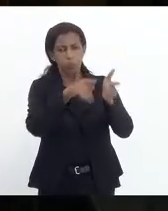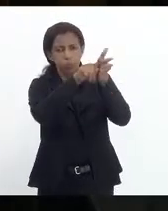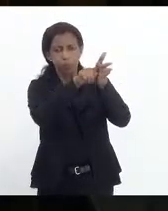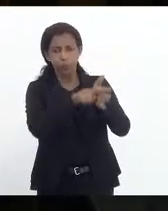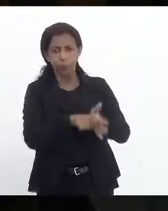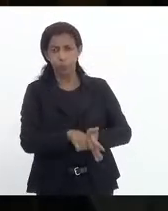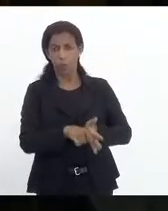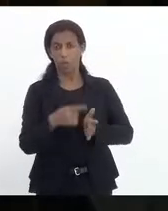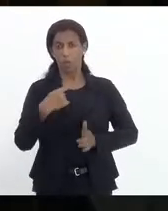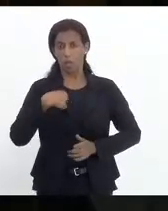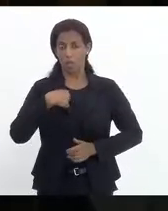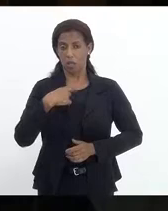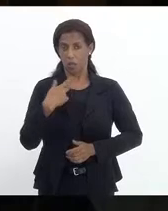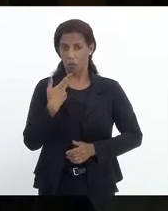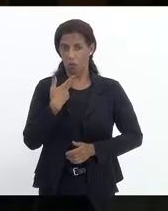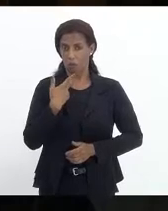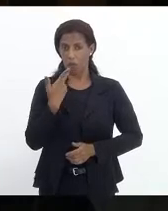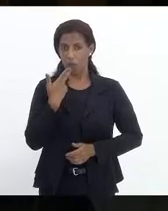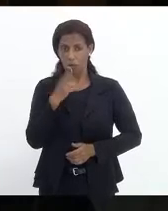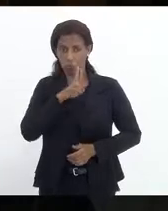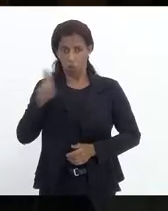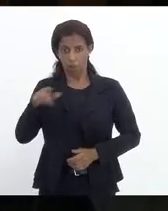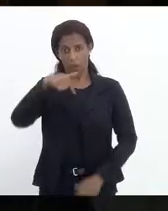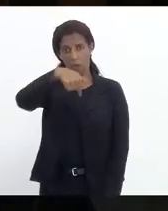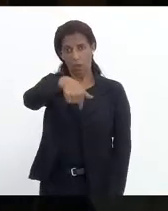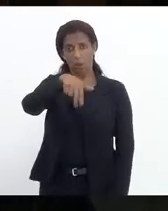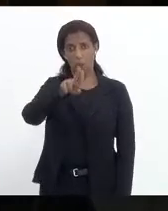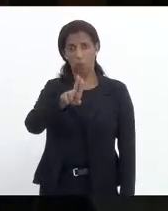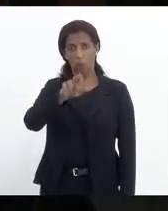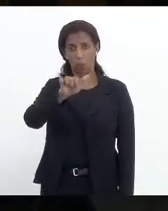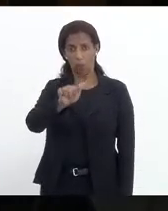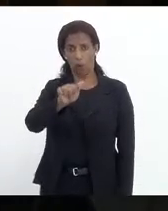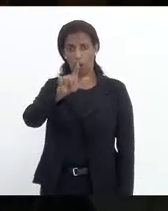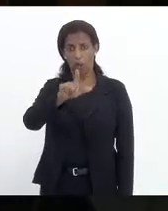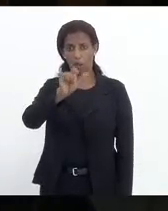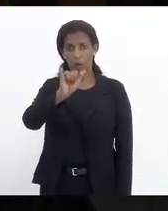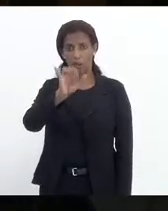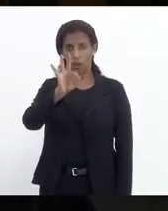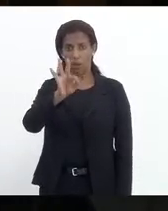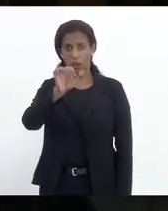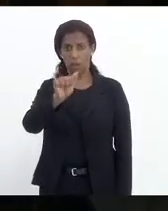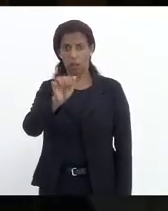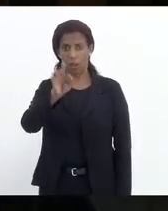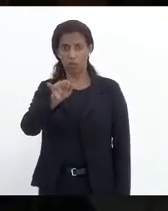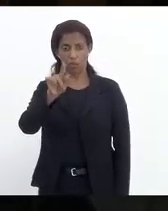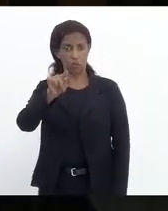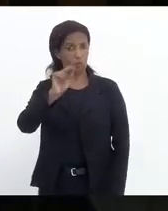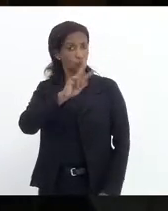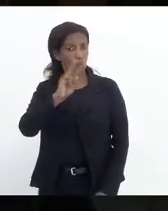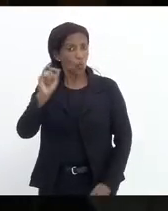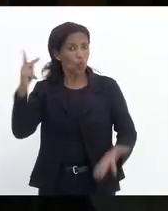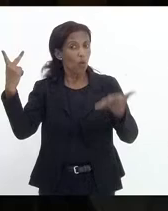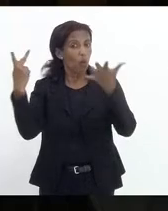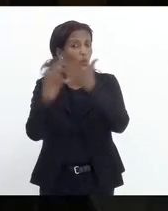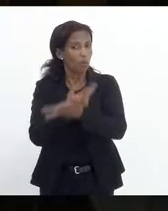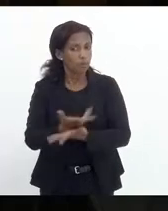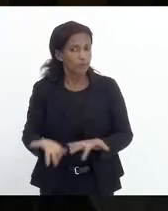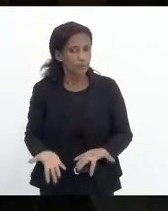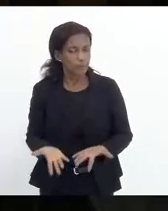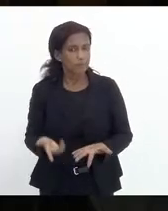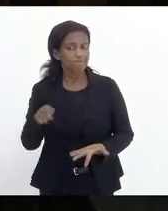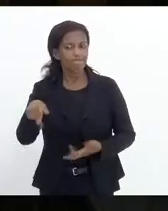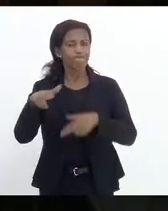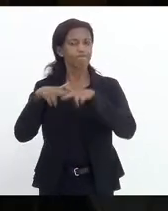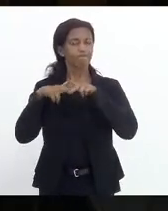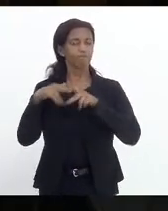que eu chamo de qualitativas desses eventos que serão realizados então é uma